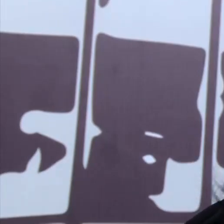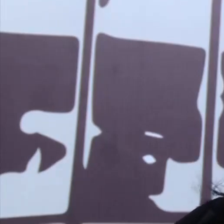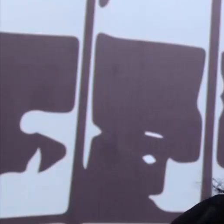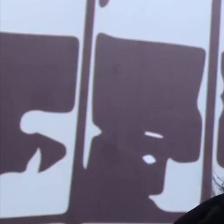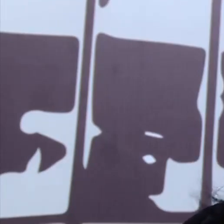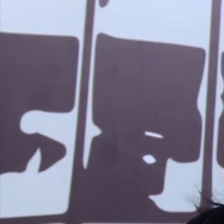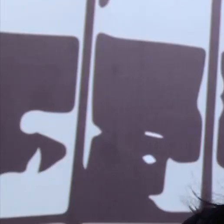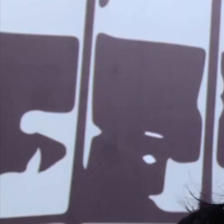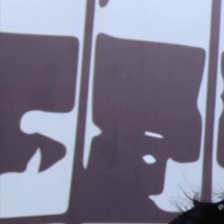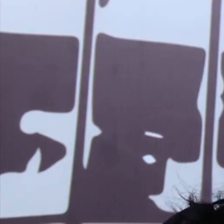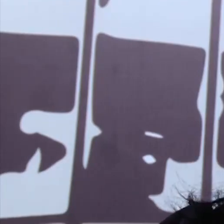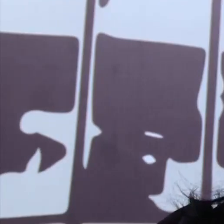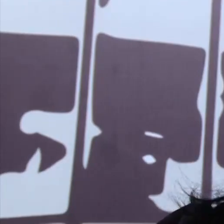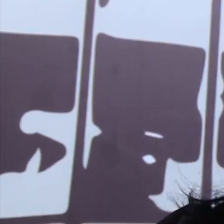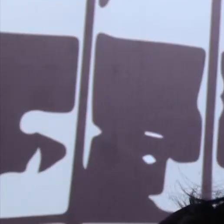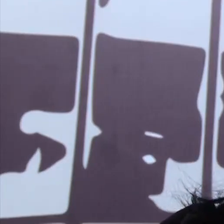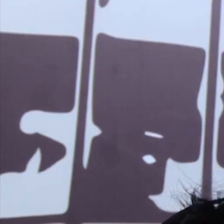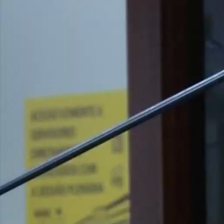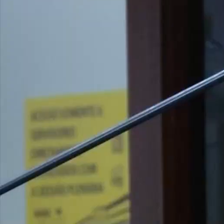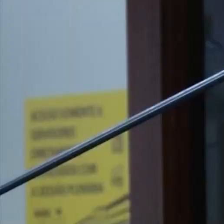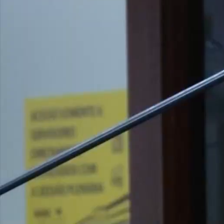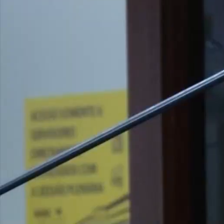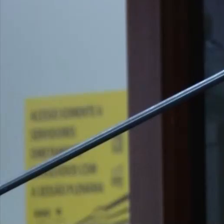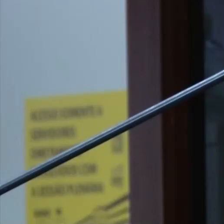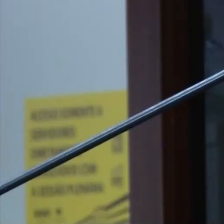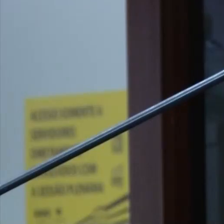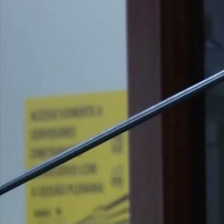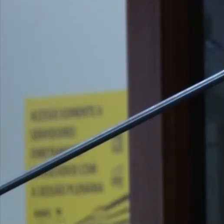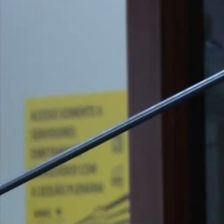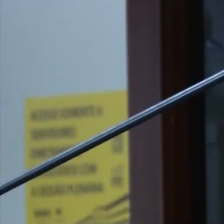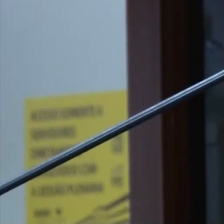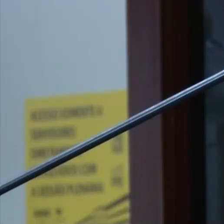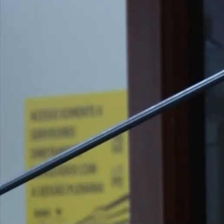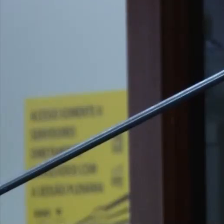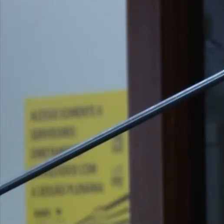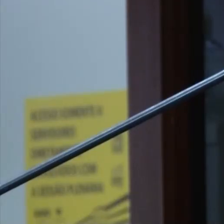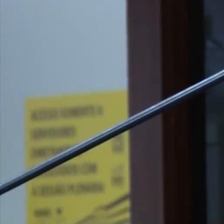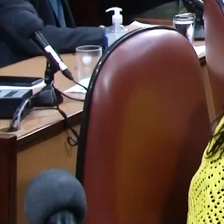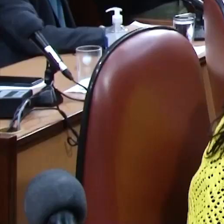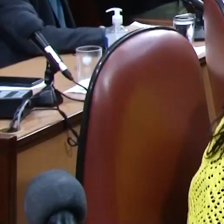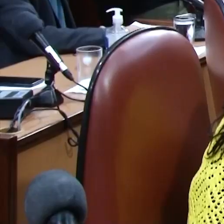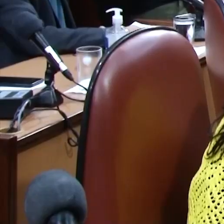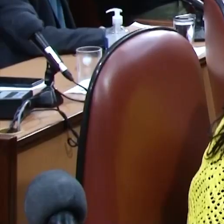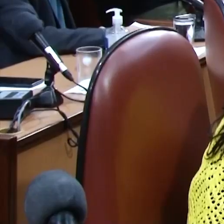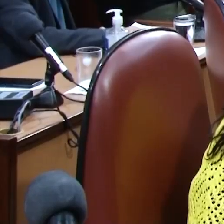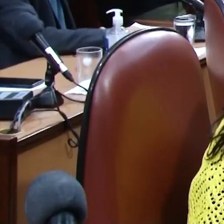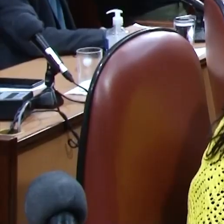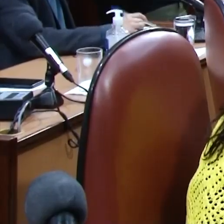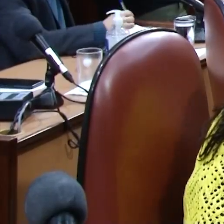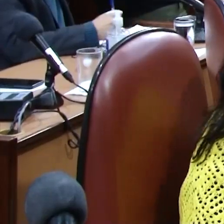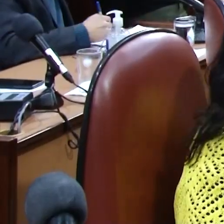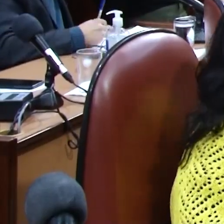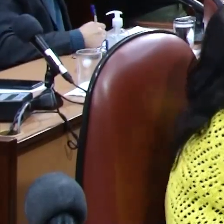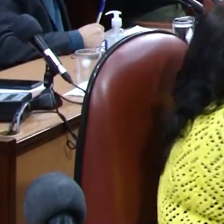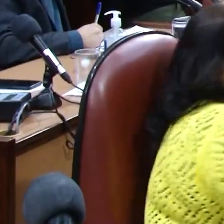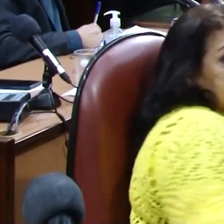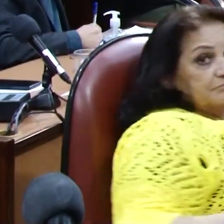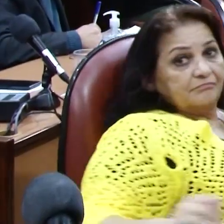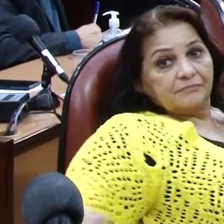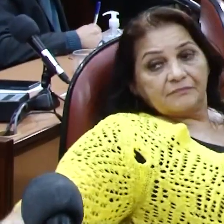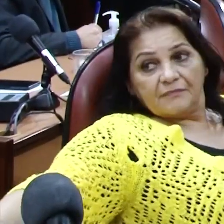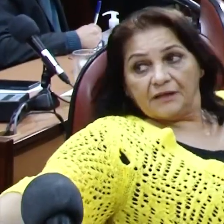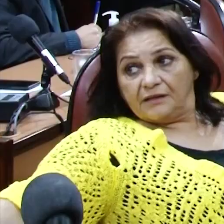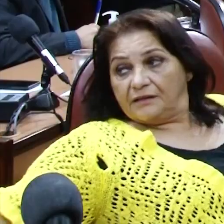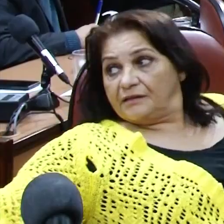isso o mínimo que eu posso esperar nesse período. É arquiteta, corretora de imóveis, tem as bandeiras da educação e do urbanismo